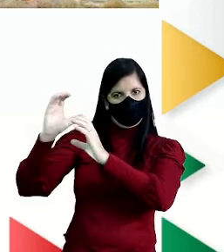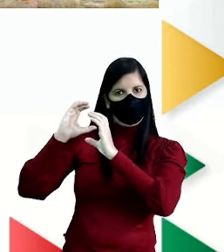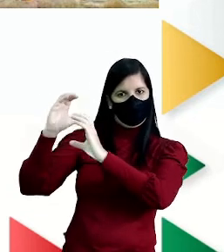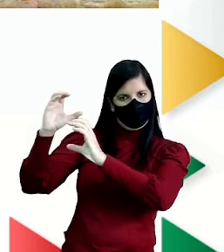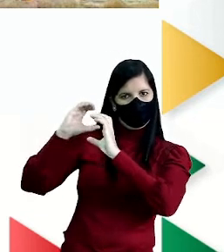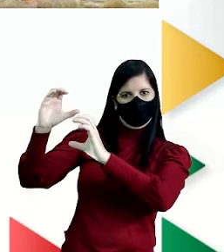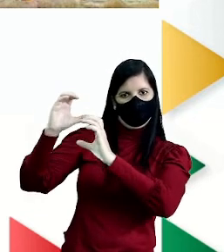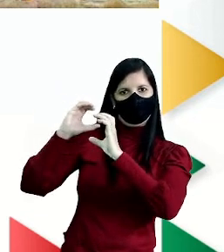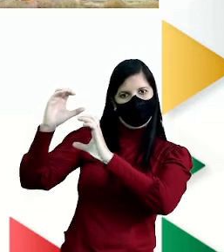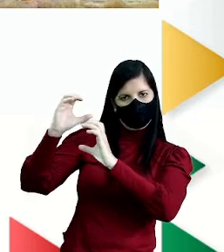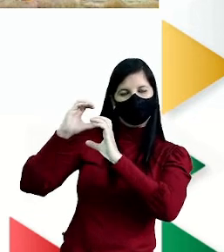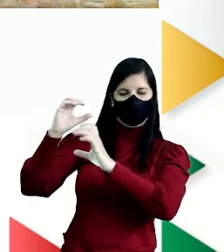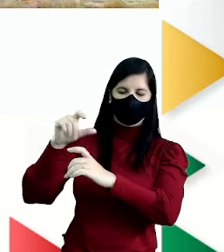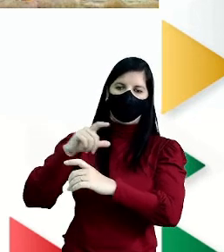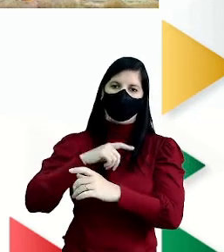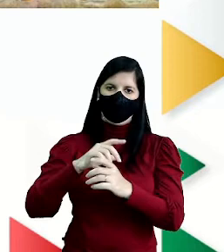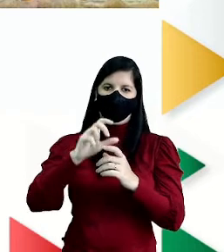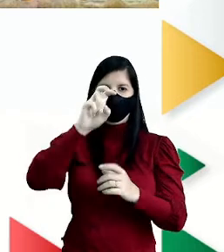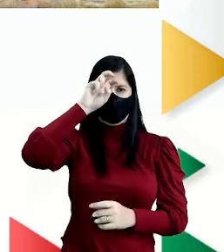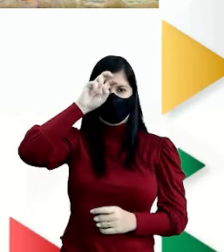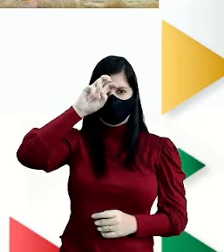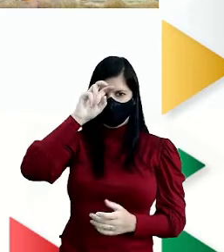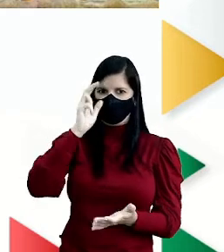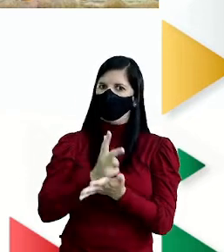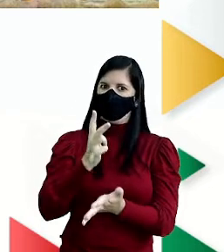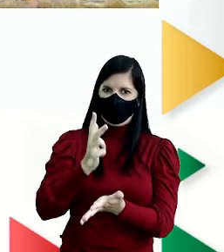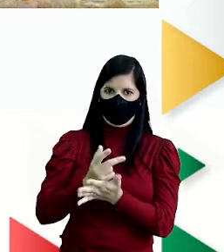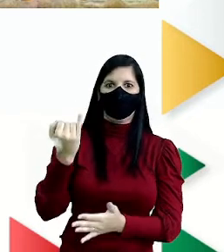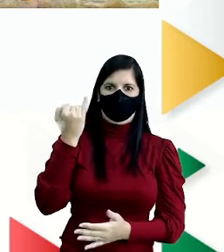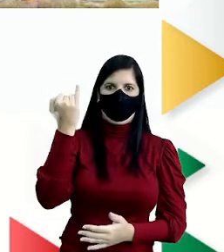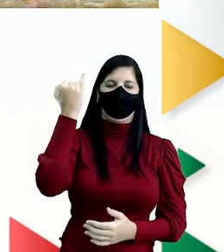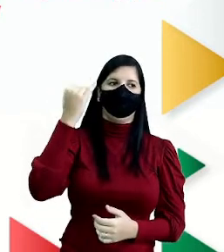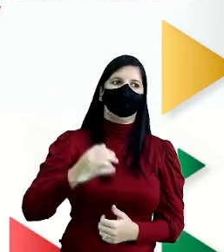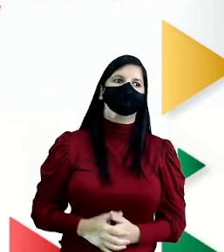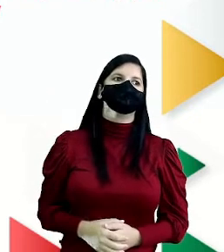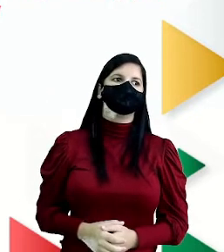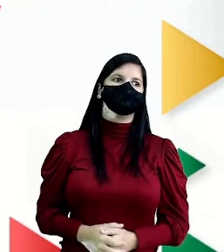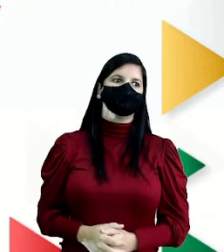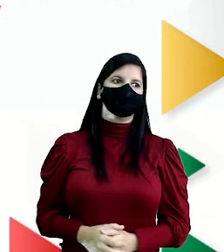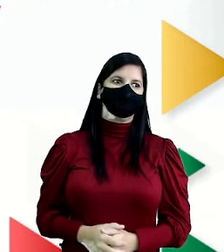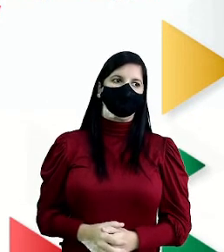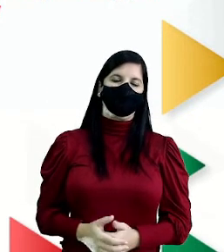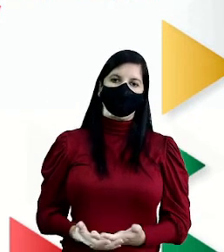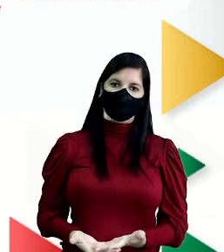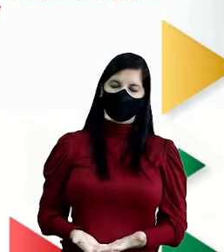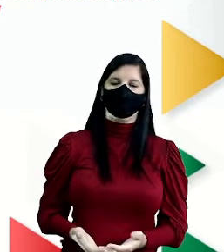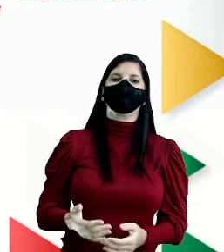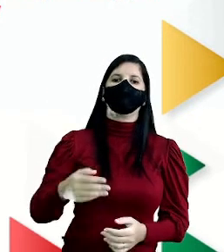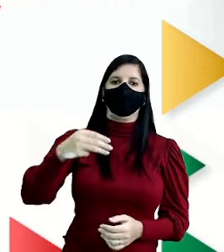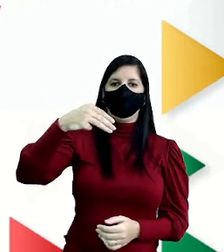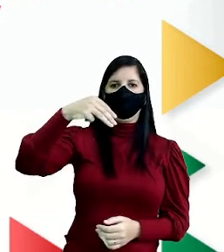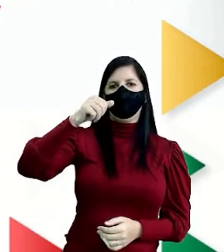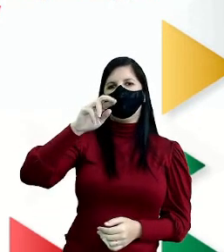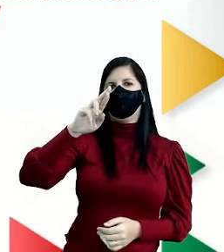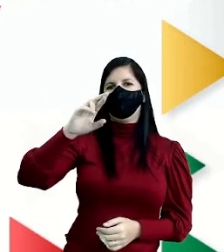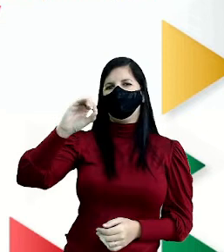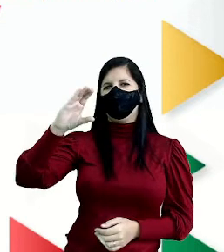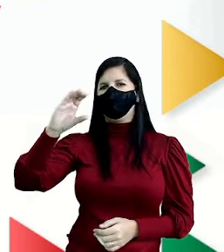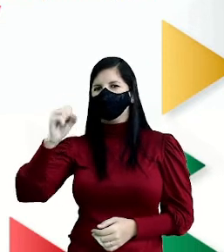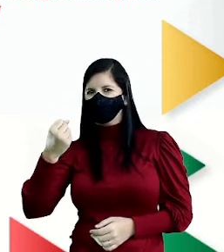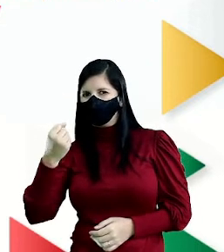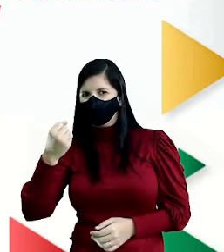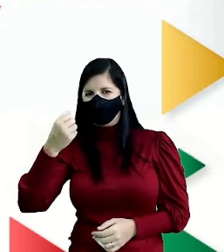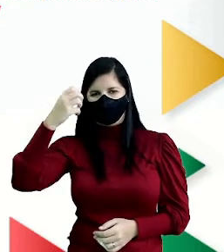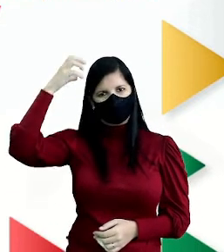Né? Então, a dança no Egito sempre teve muita importância. Certo? No Marrocos temos a Guedra, que é uma